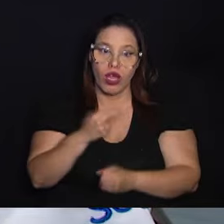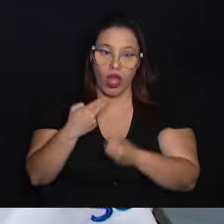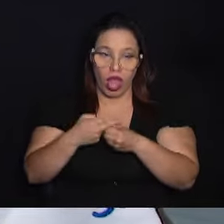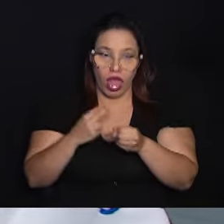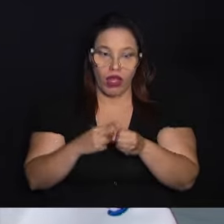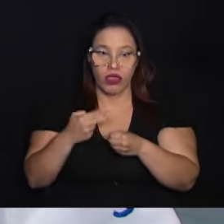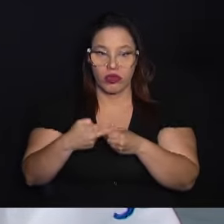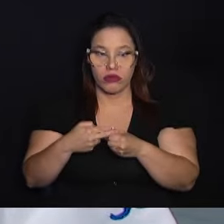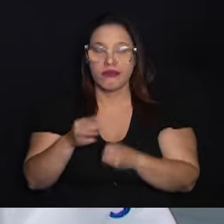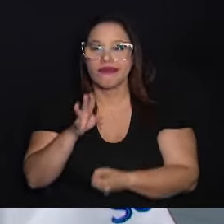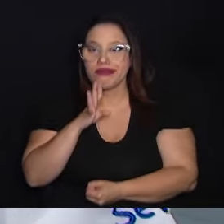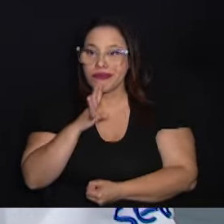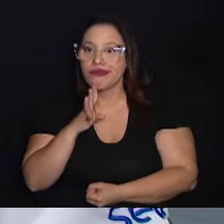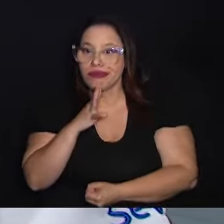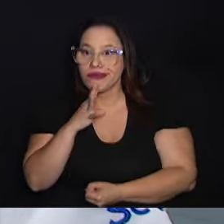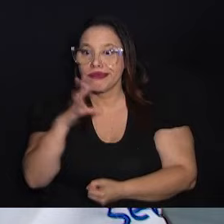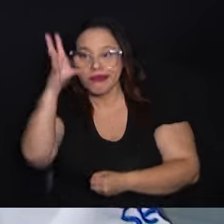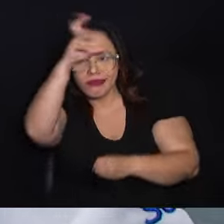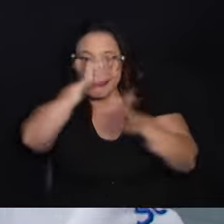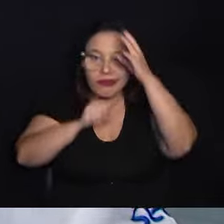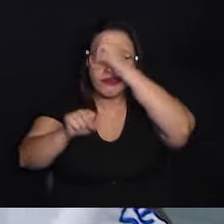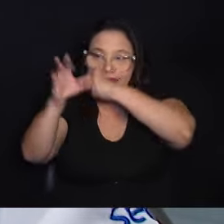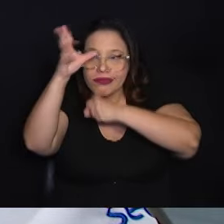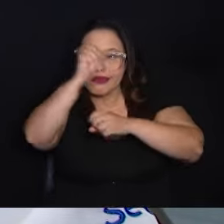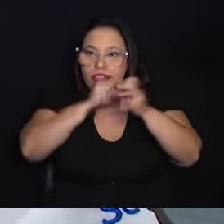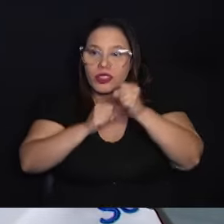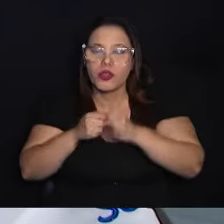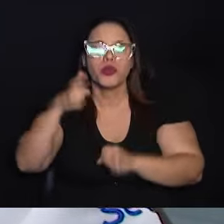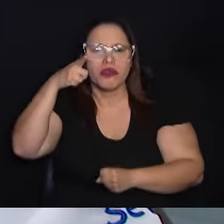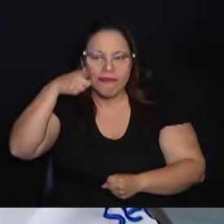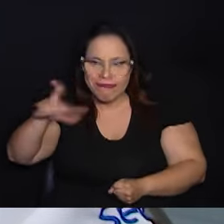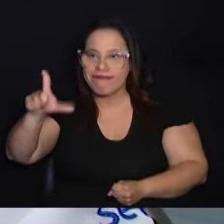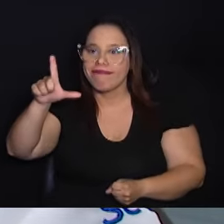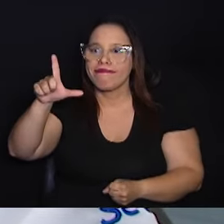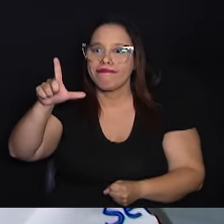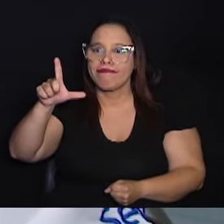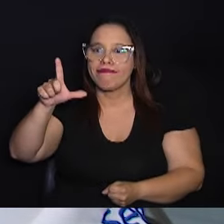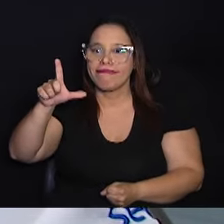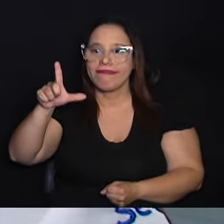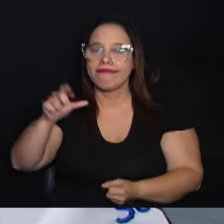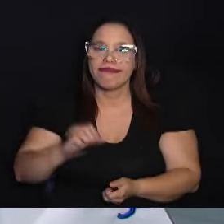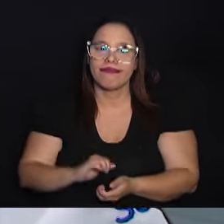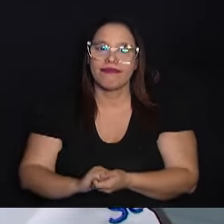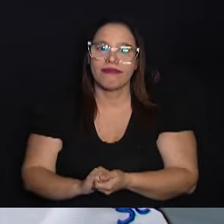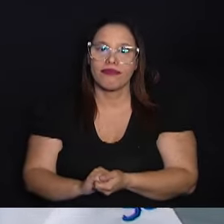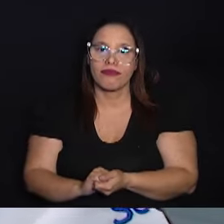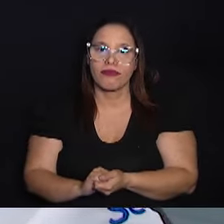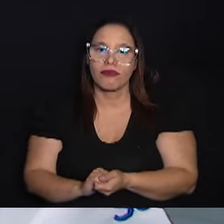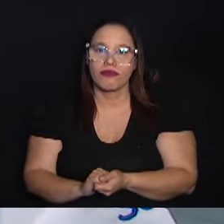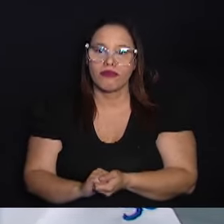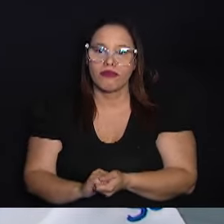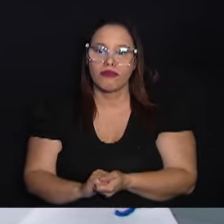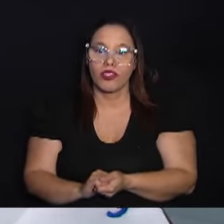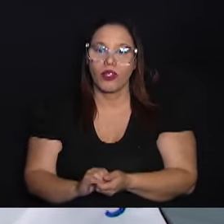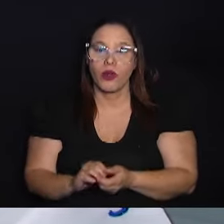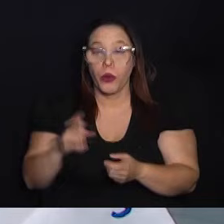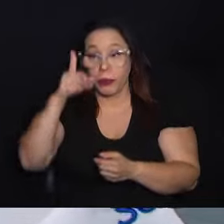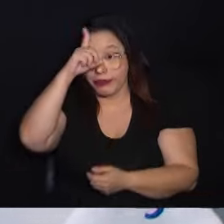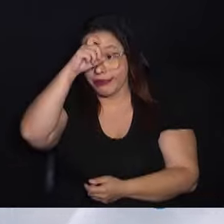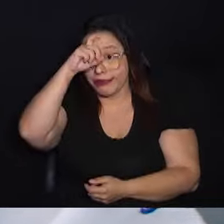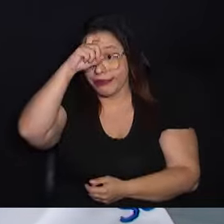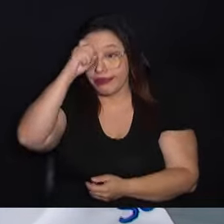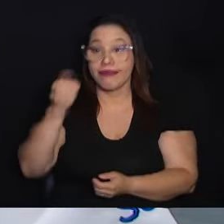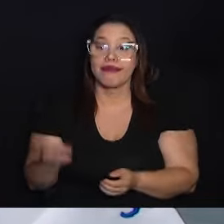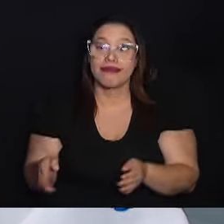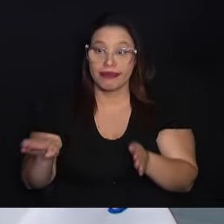a Fundação de Desenvolvimento da Unicamp. Através do conhecimento adquirido aqui no curso, durante o período, eu consegui o